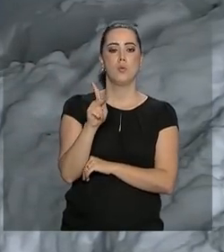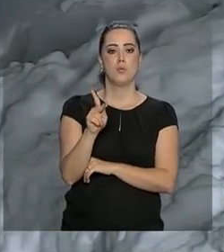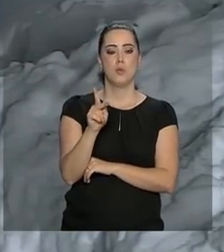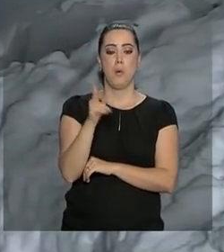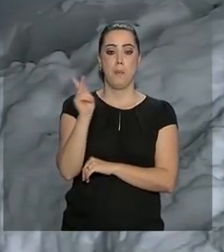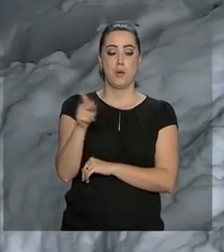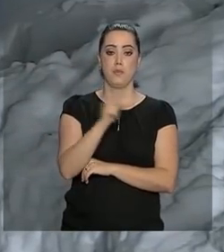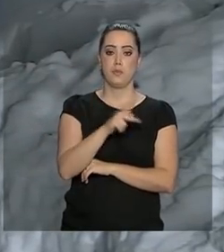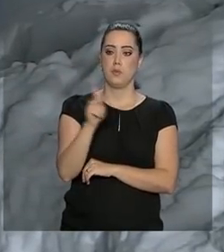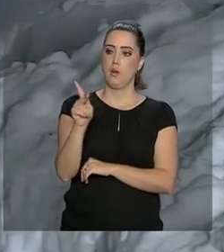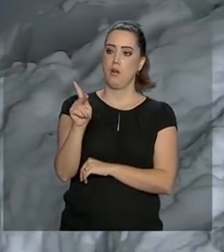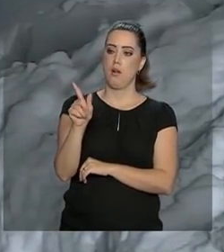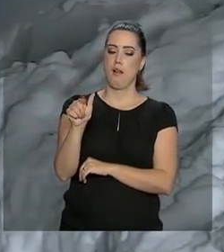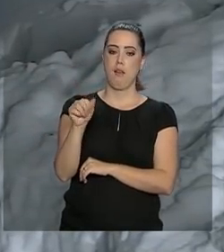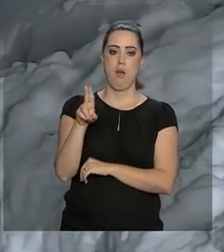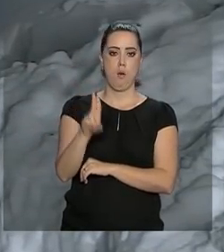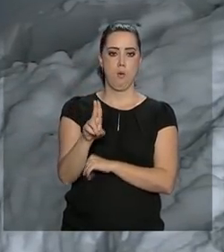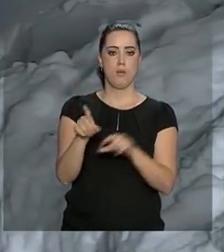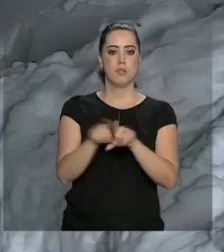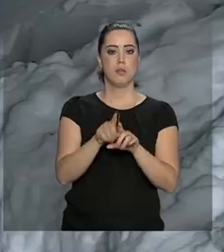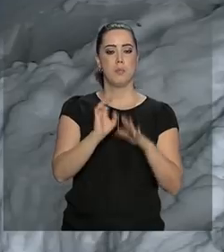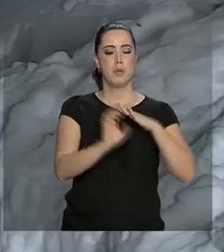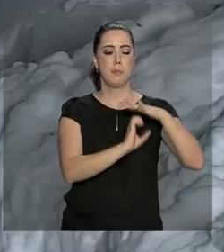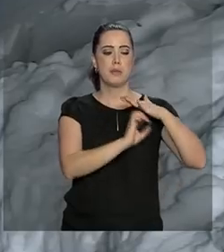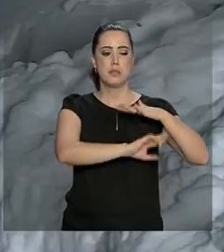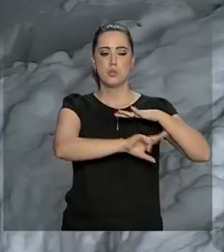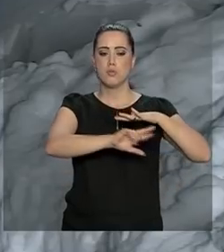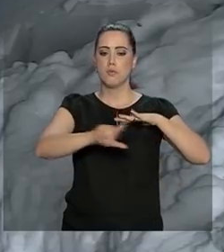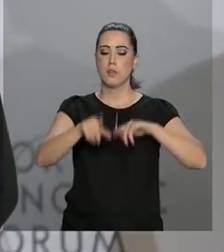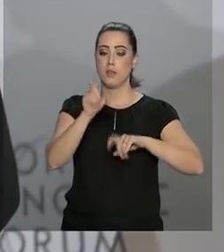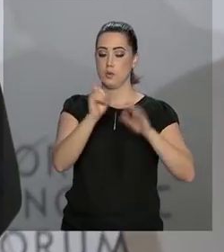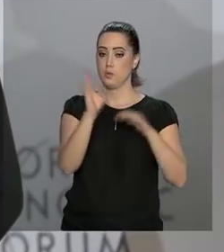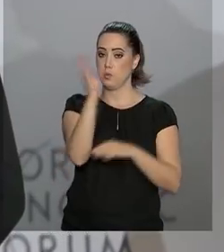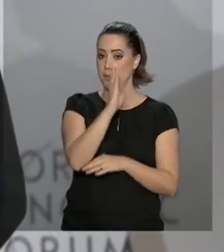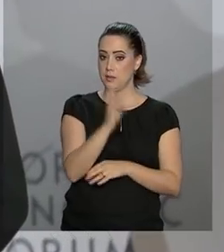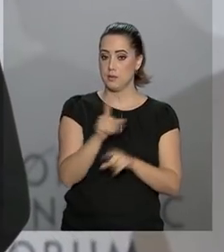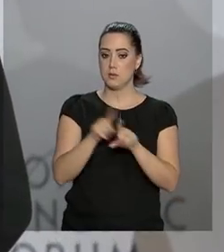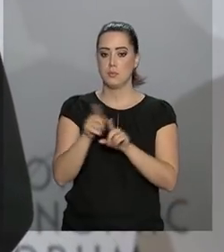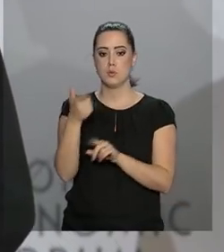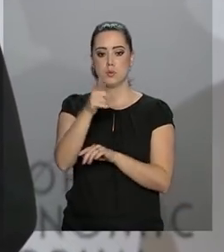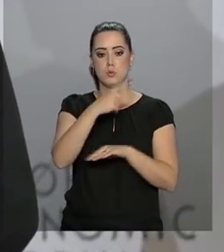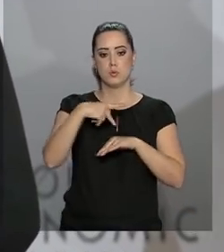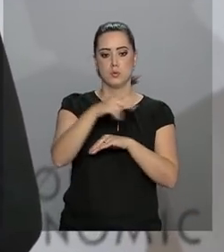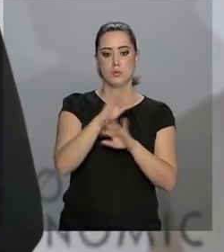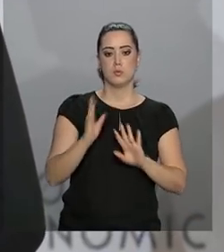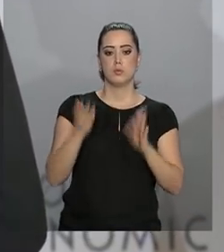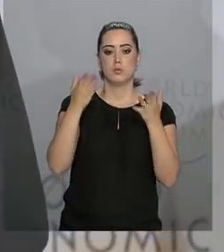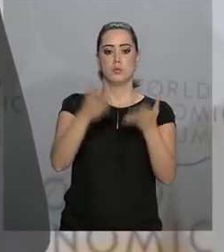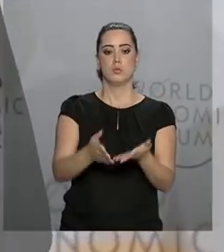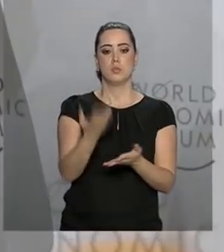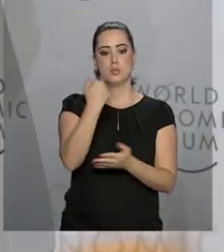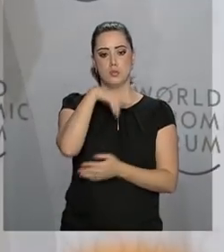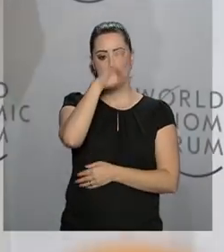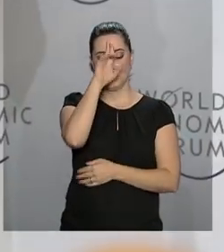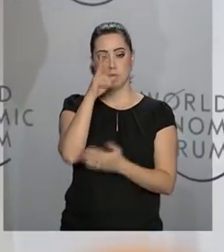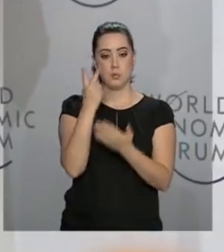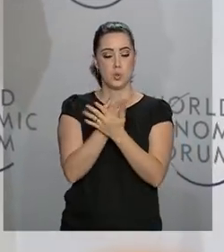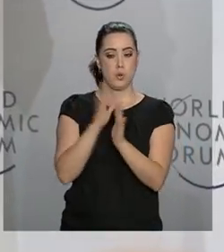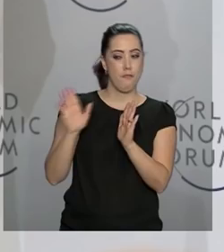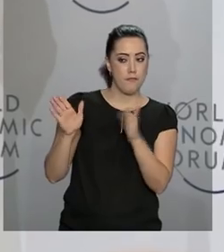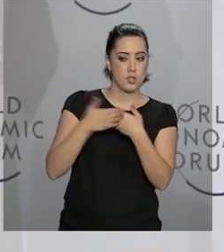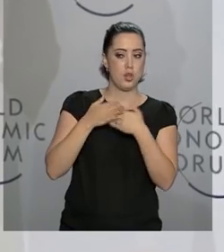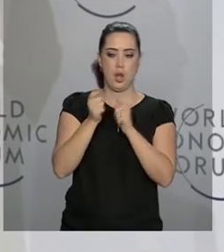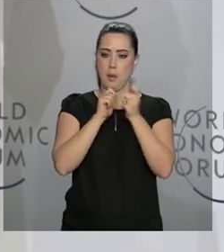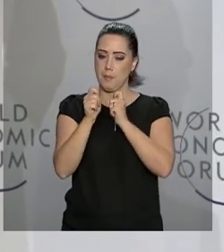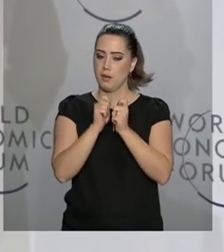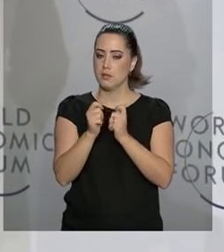o professor Klaus Schwab, e também com empresários brasileiros e estrangeiros. Durante esse almoço, que foi fechado à